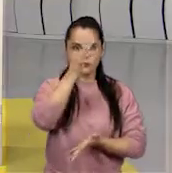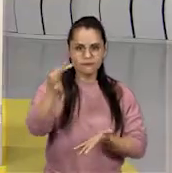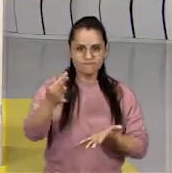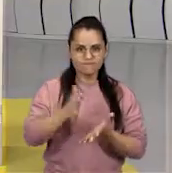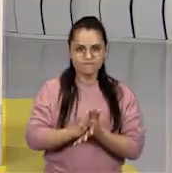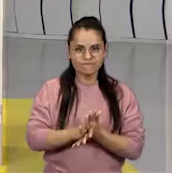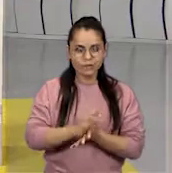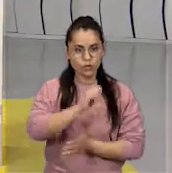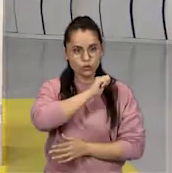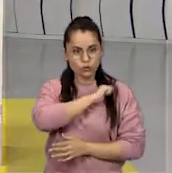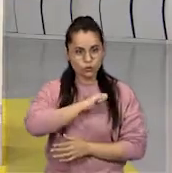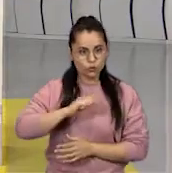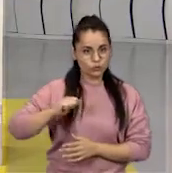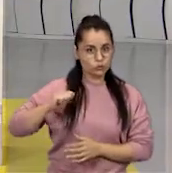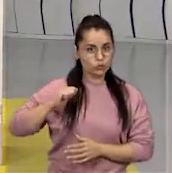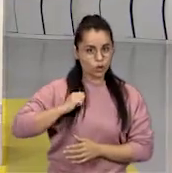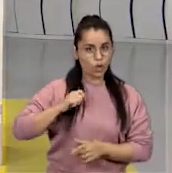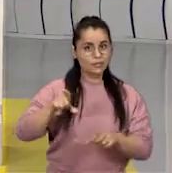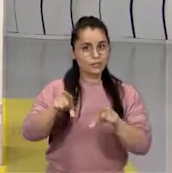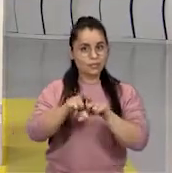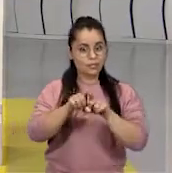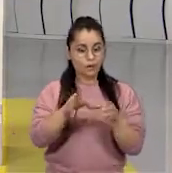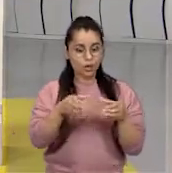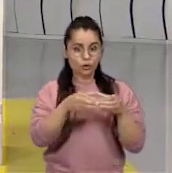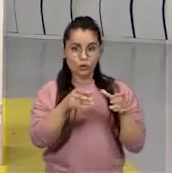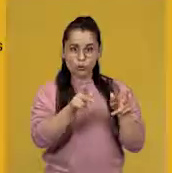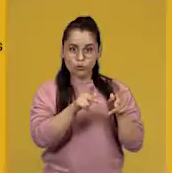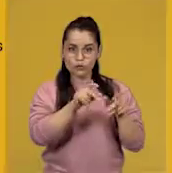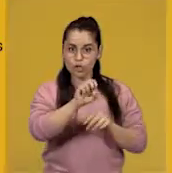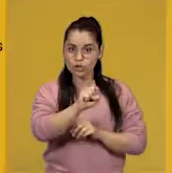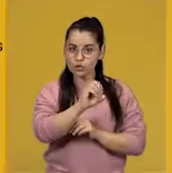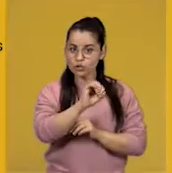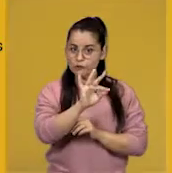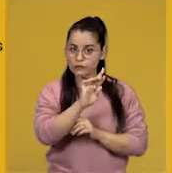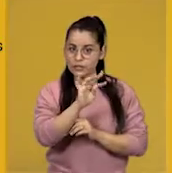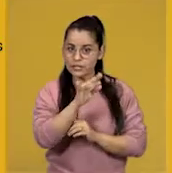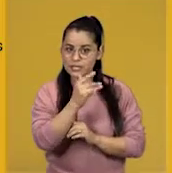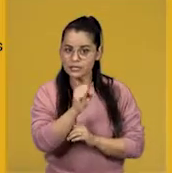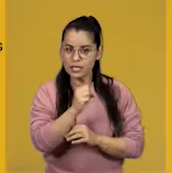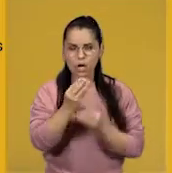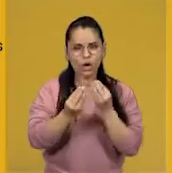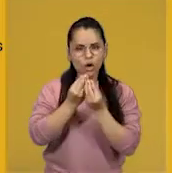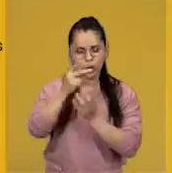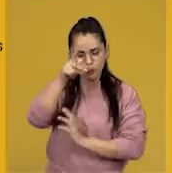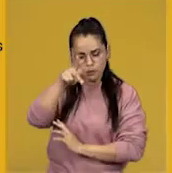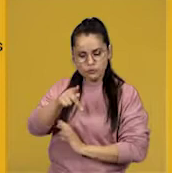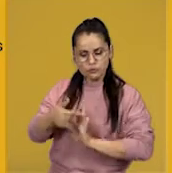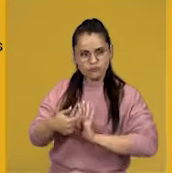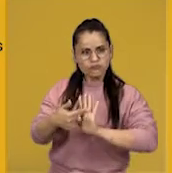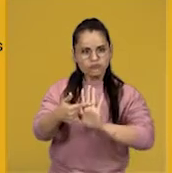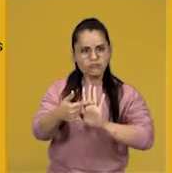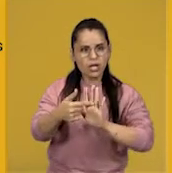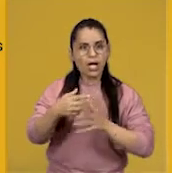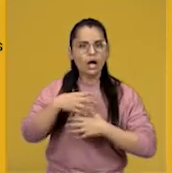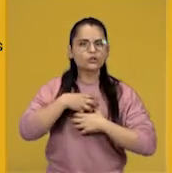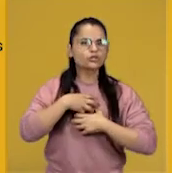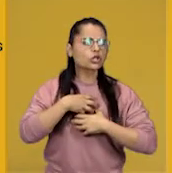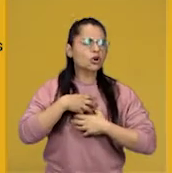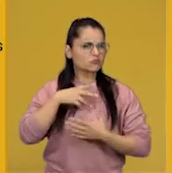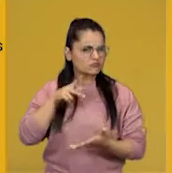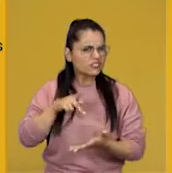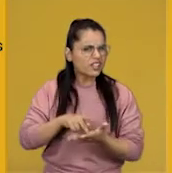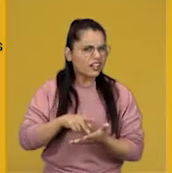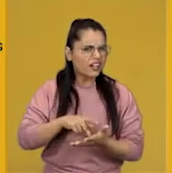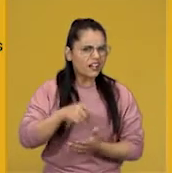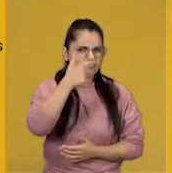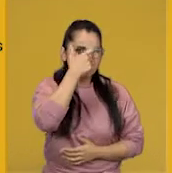tanto dos sofistas quanto de Sócrates? O modo como os seres humanos nos aparece é o modo como realmente eles